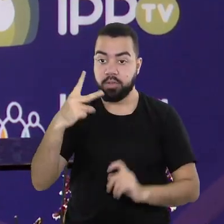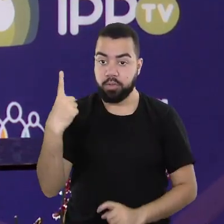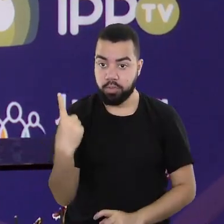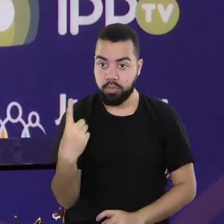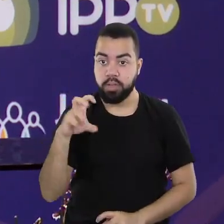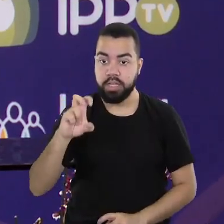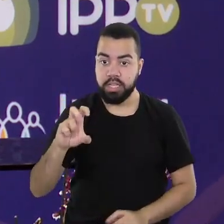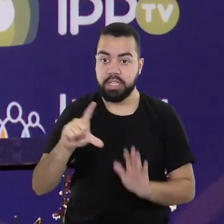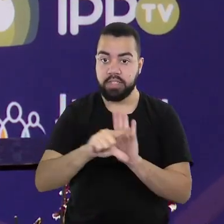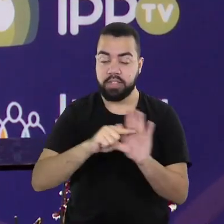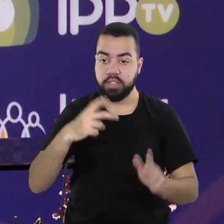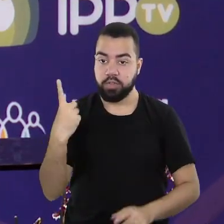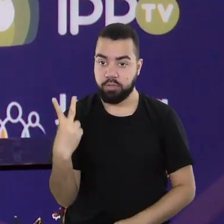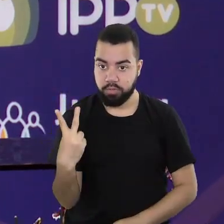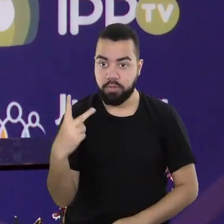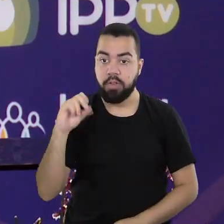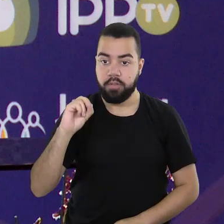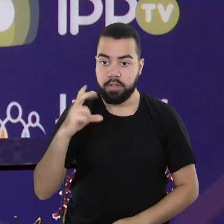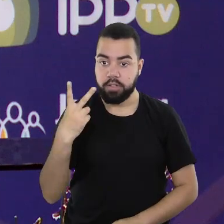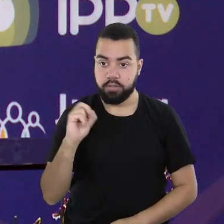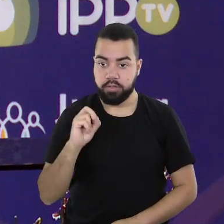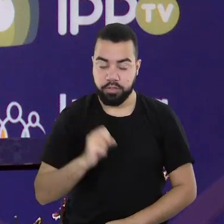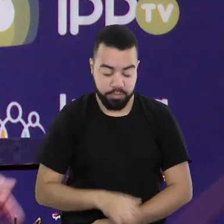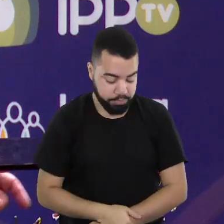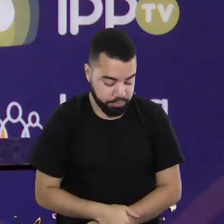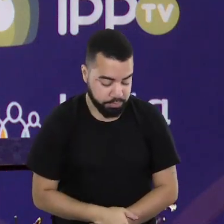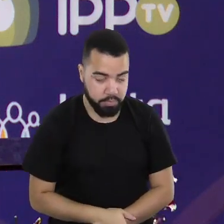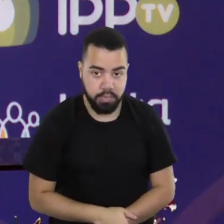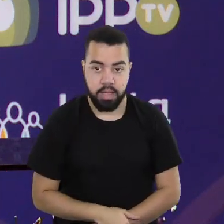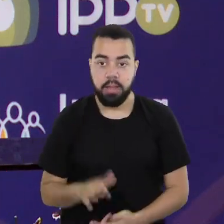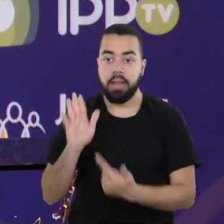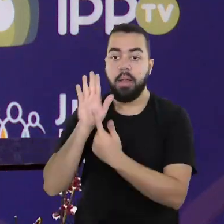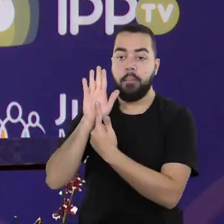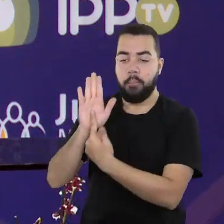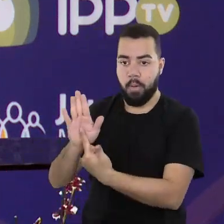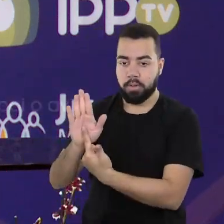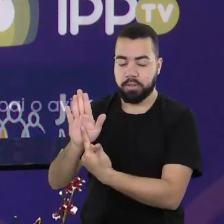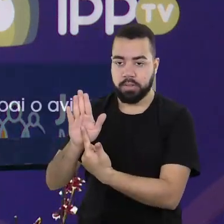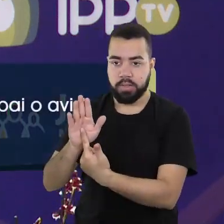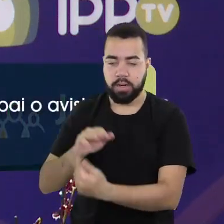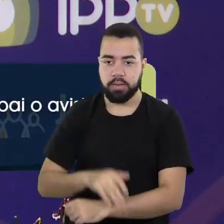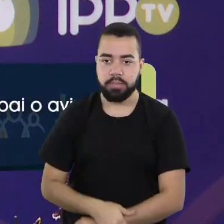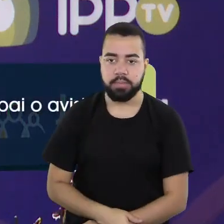capítulo 15, versículo 20, diz o texto sagrado,